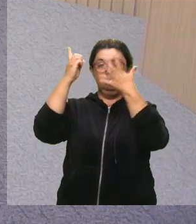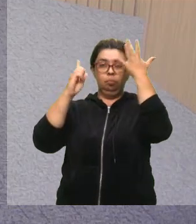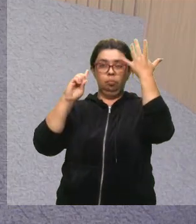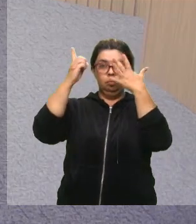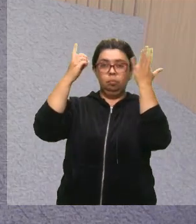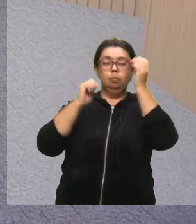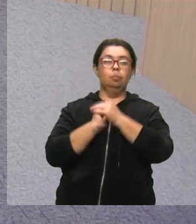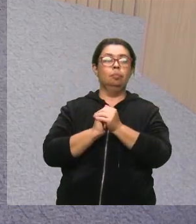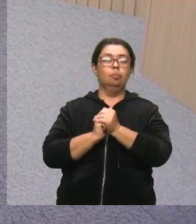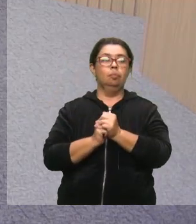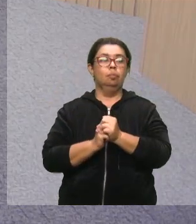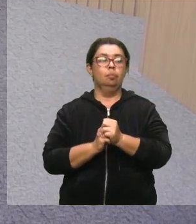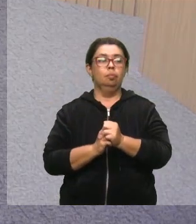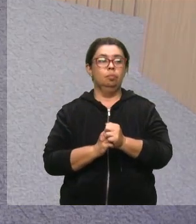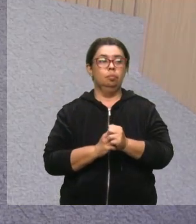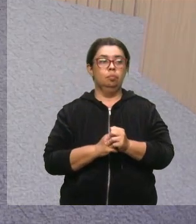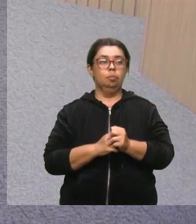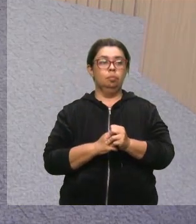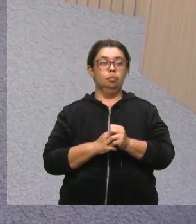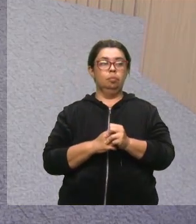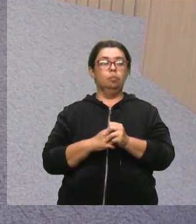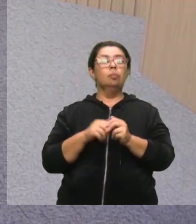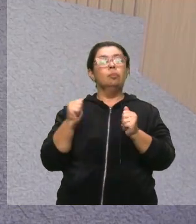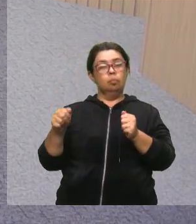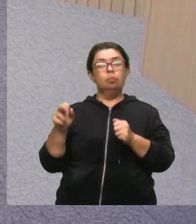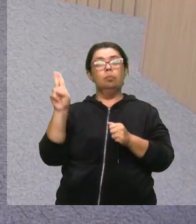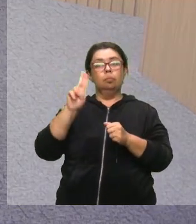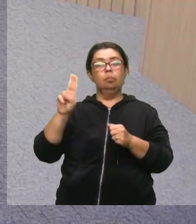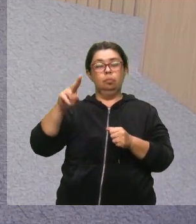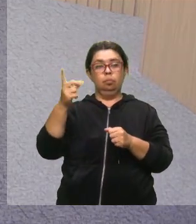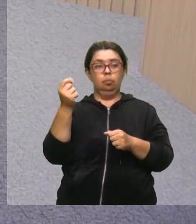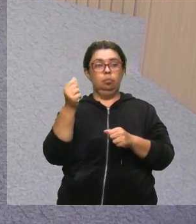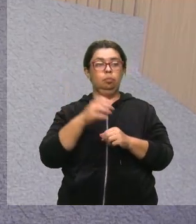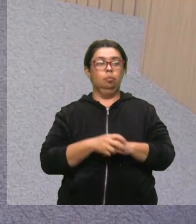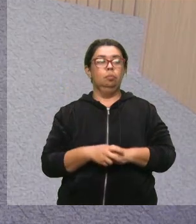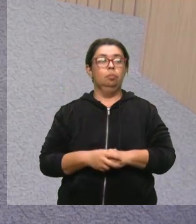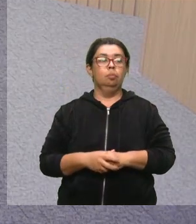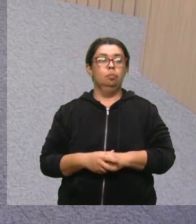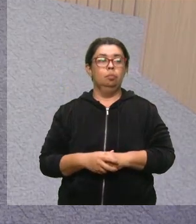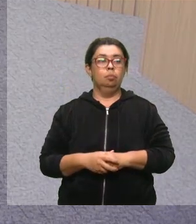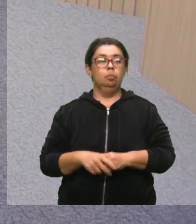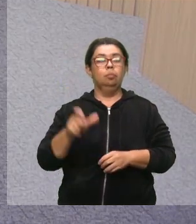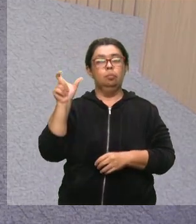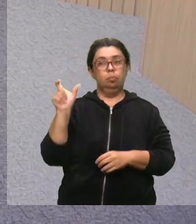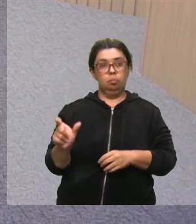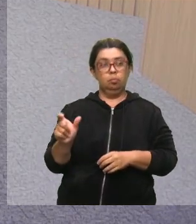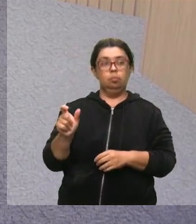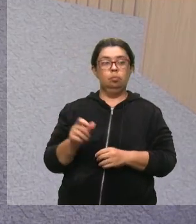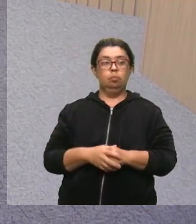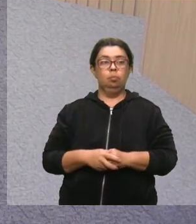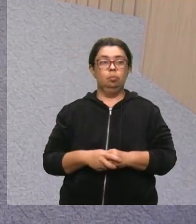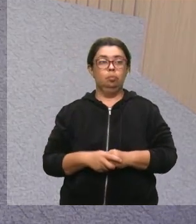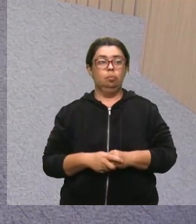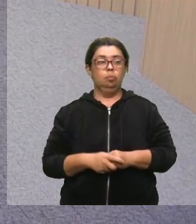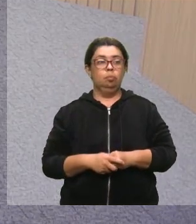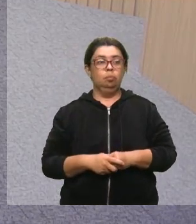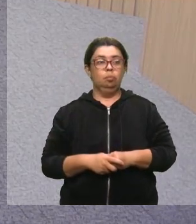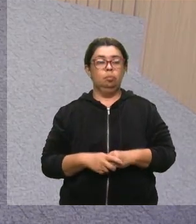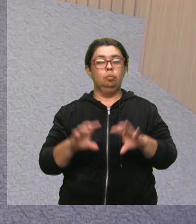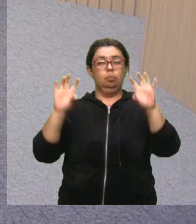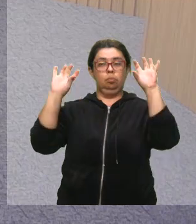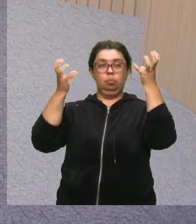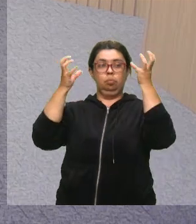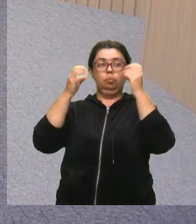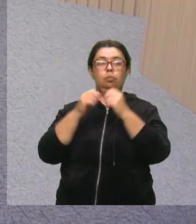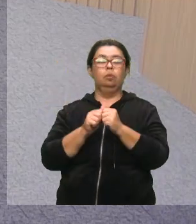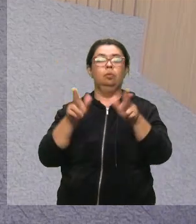é um evento popular, pode ser enquadrado dentro dessa dotação. Só para a população ter ciência, para na ficha de eventos